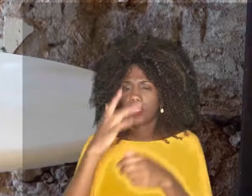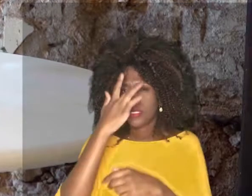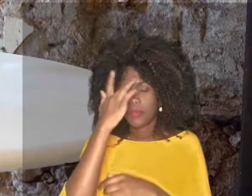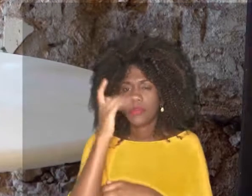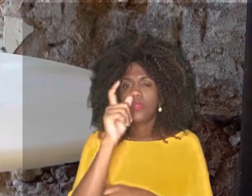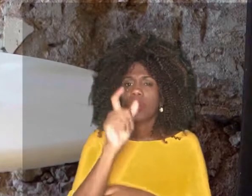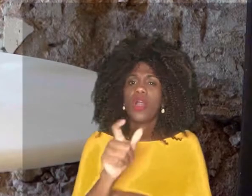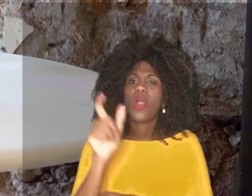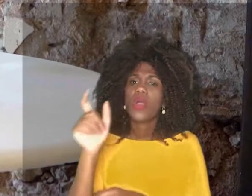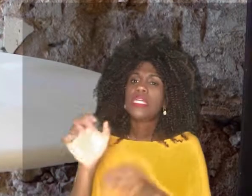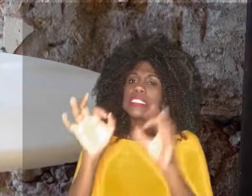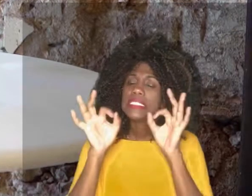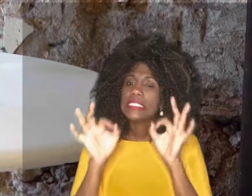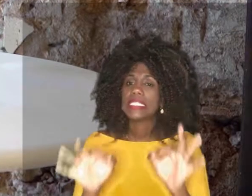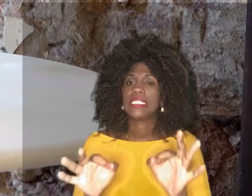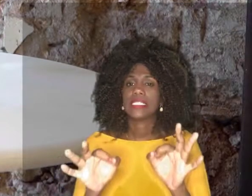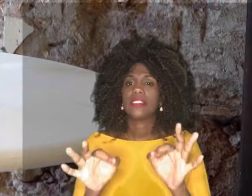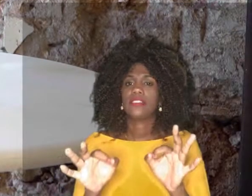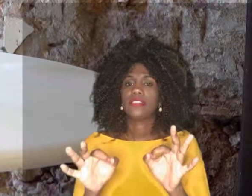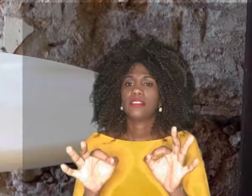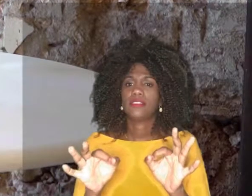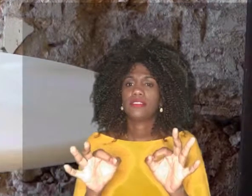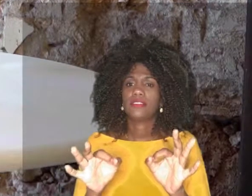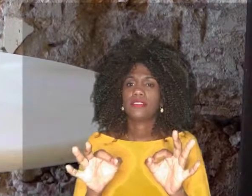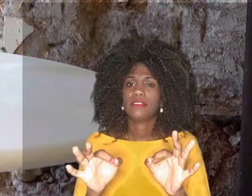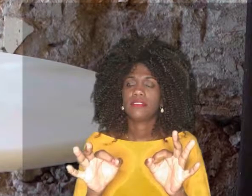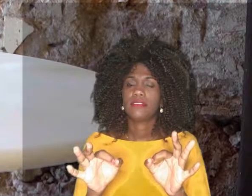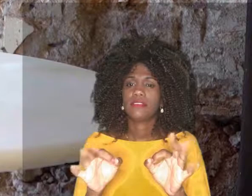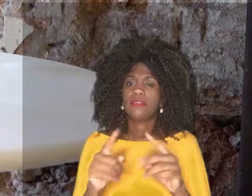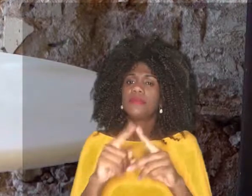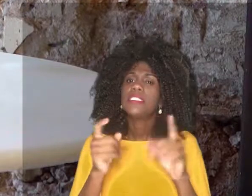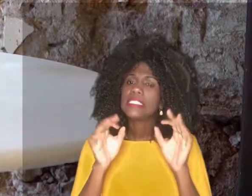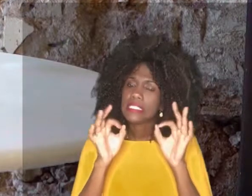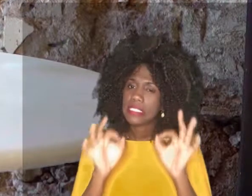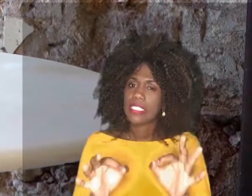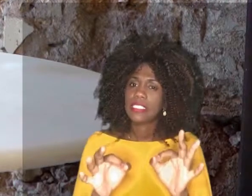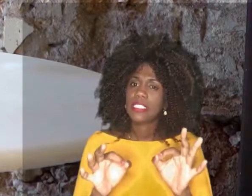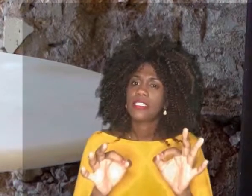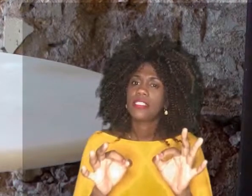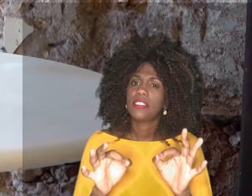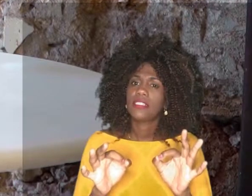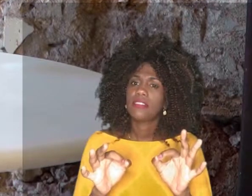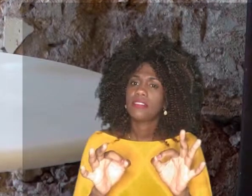as pessoas, de uma forma correta, mas que seja